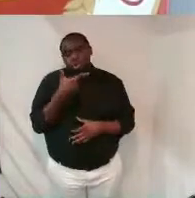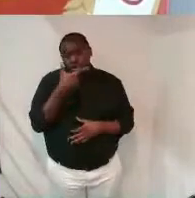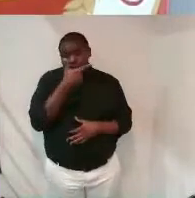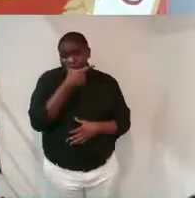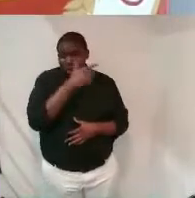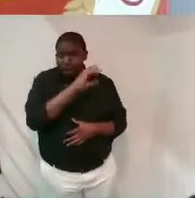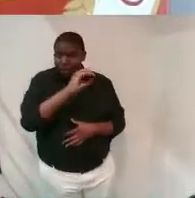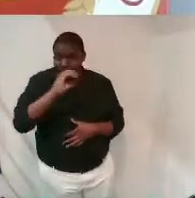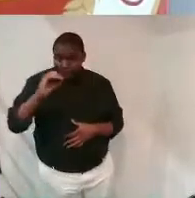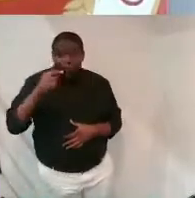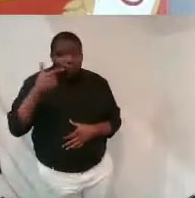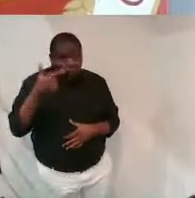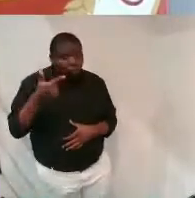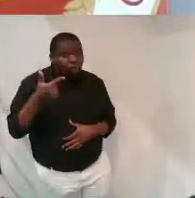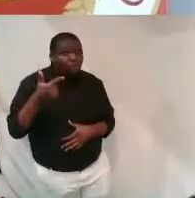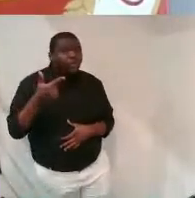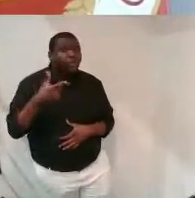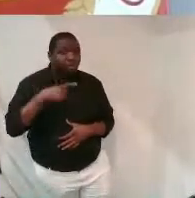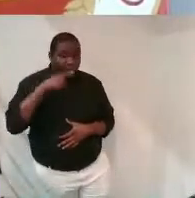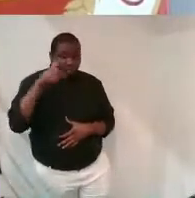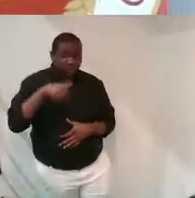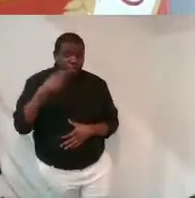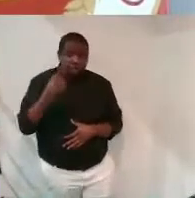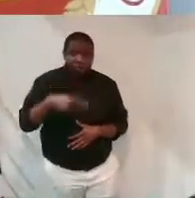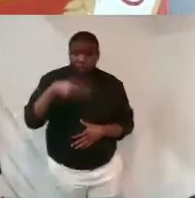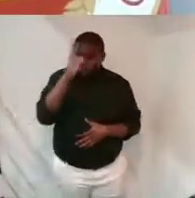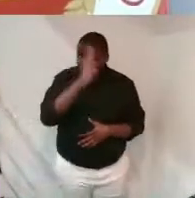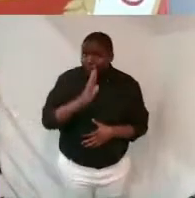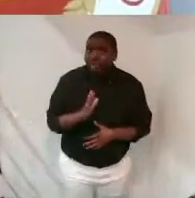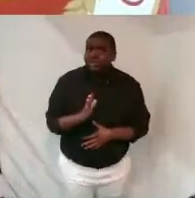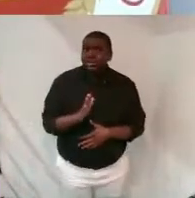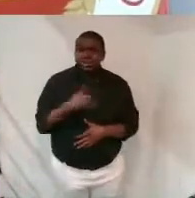2002 que nós vamos ter, no âmbito brasileiro,